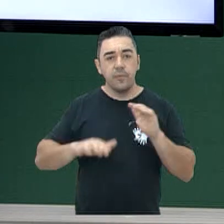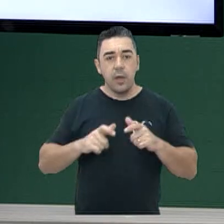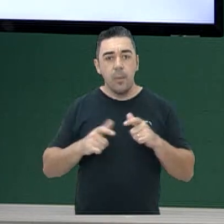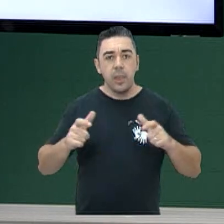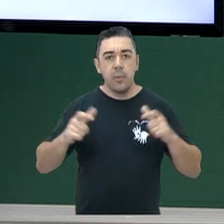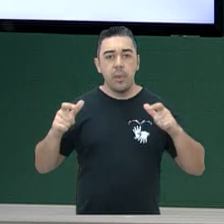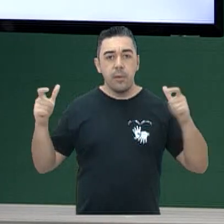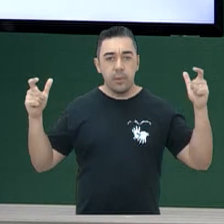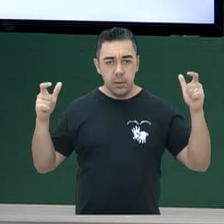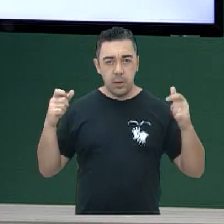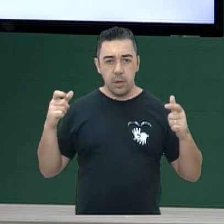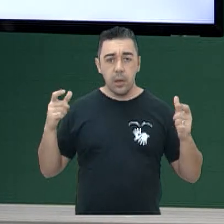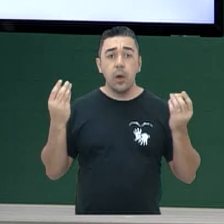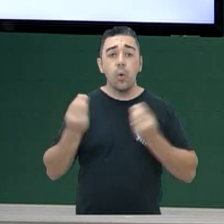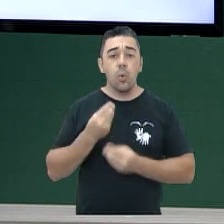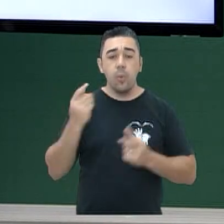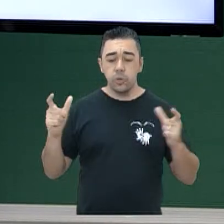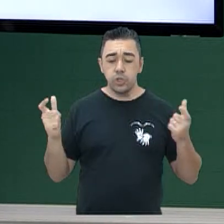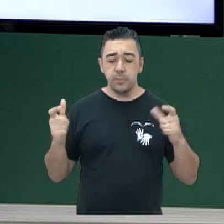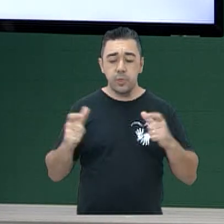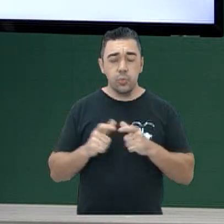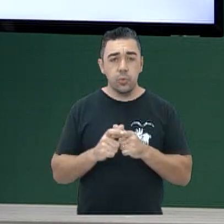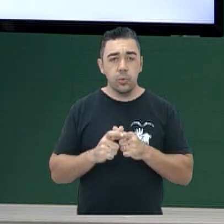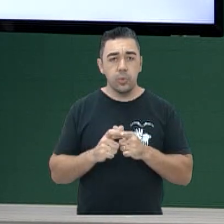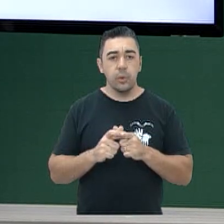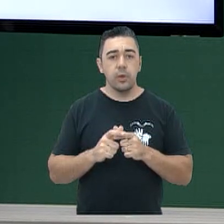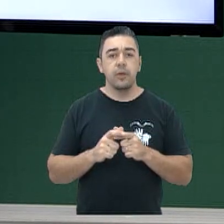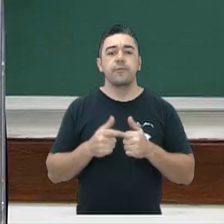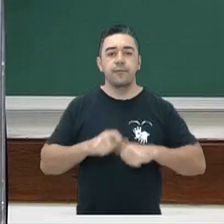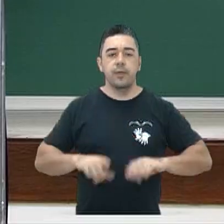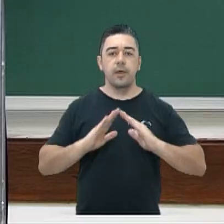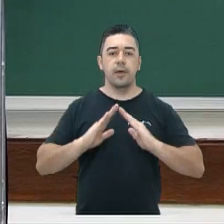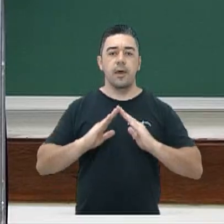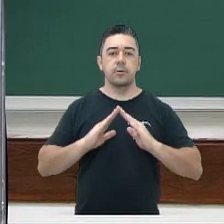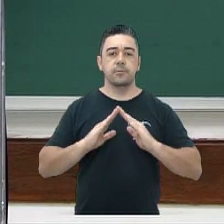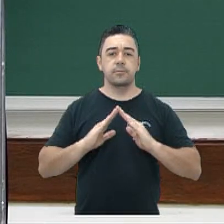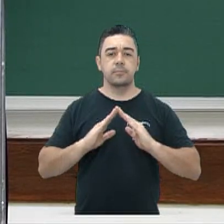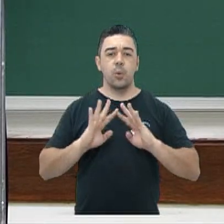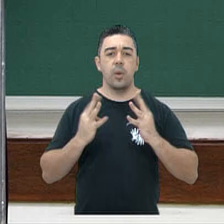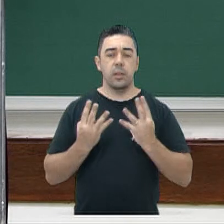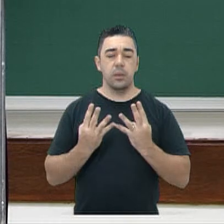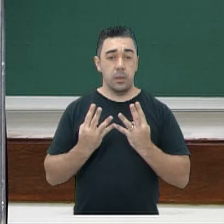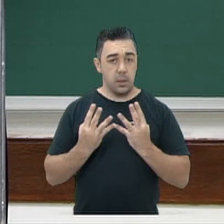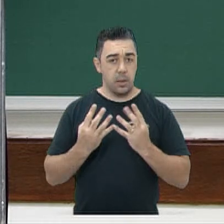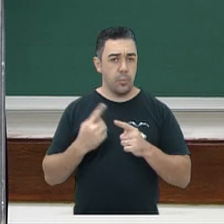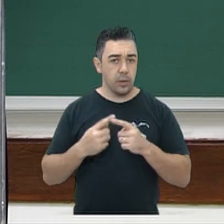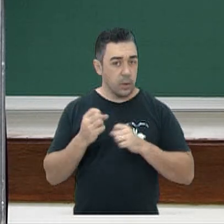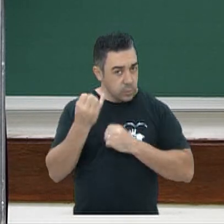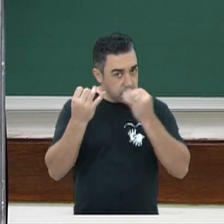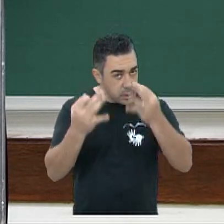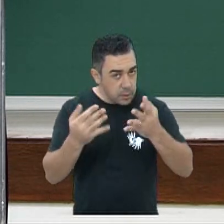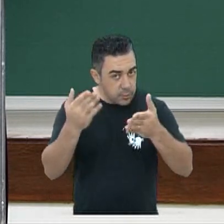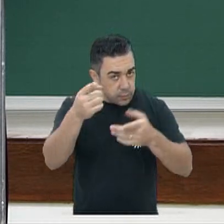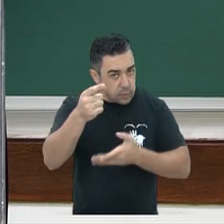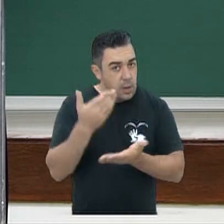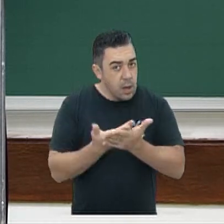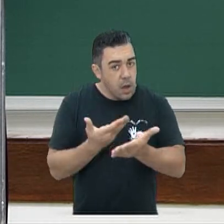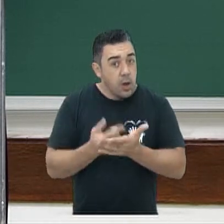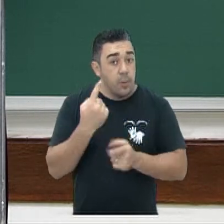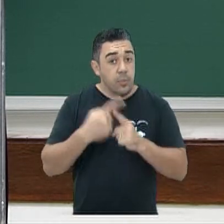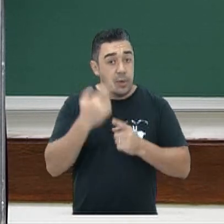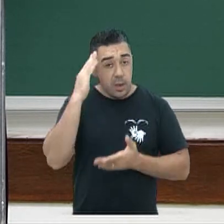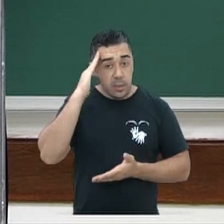número. Né? E como é que diminui isso? Através do isolamento social. Né? E por que eu estou falando isso aqui em aula? Porque a gente vai entender